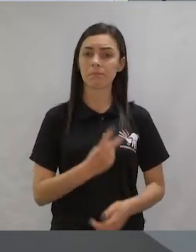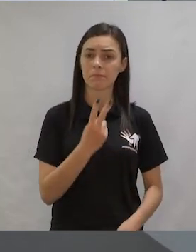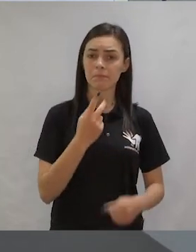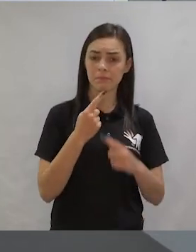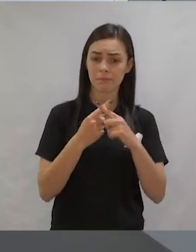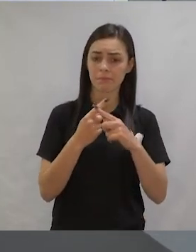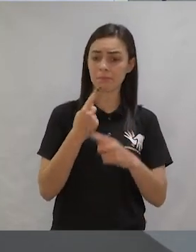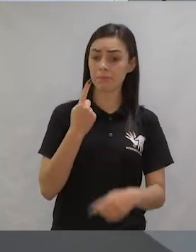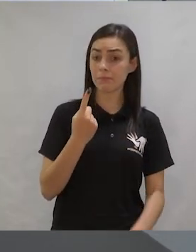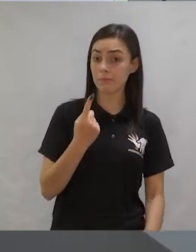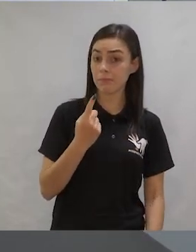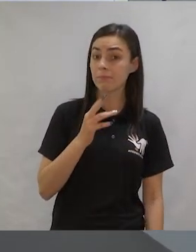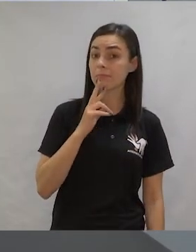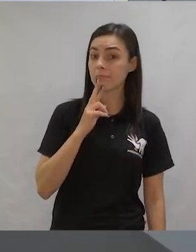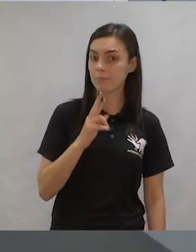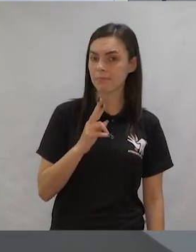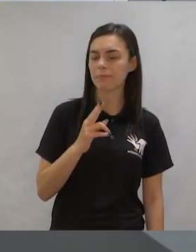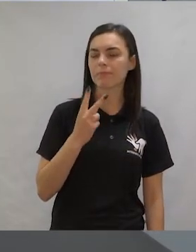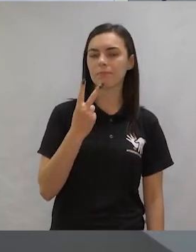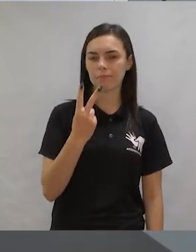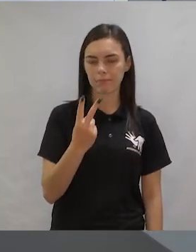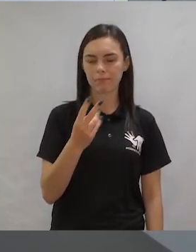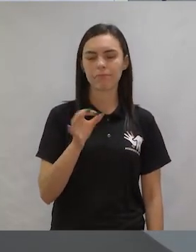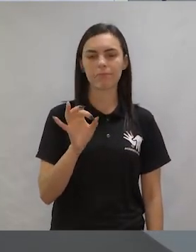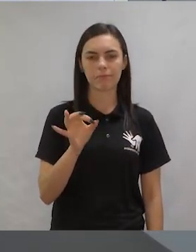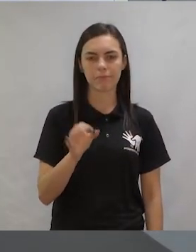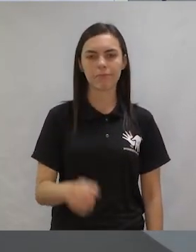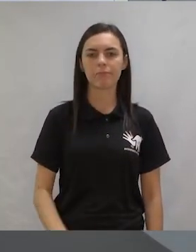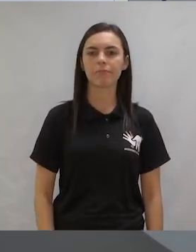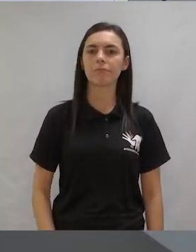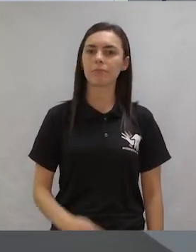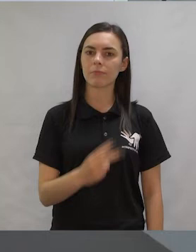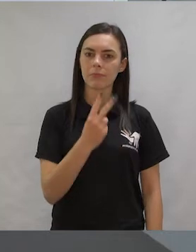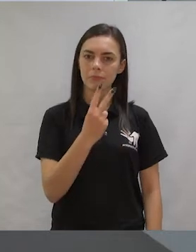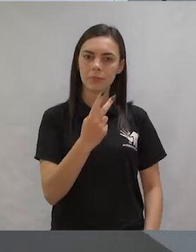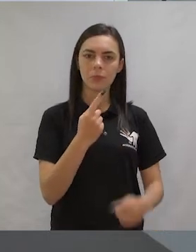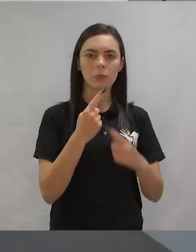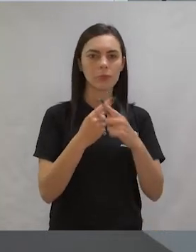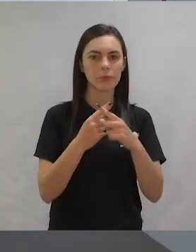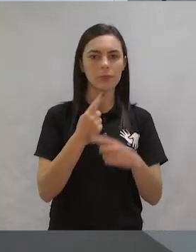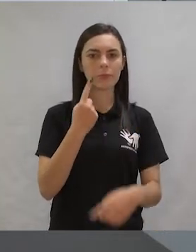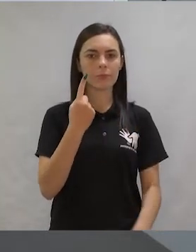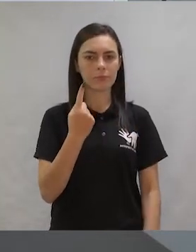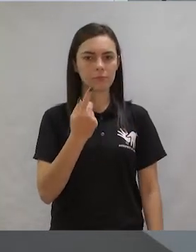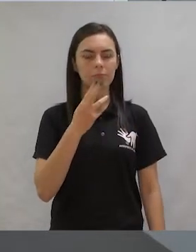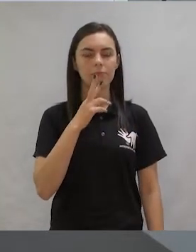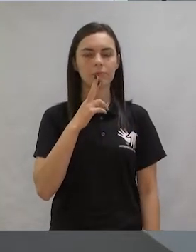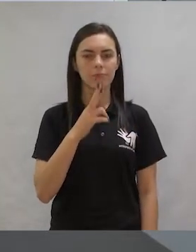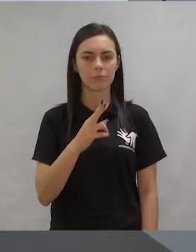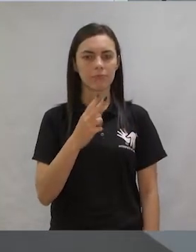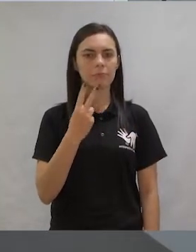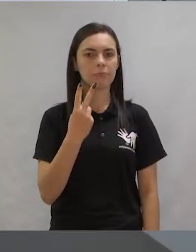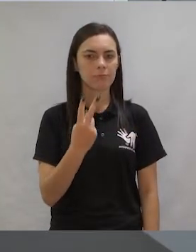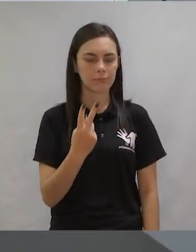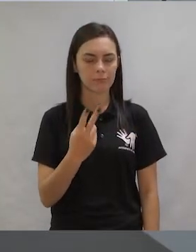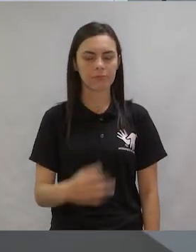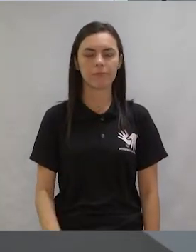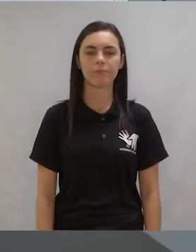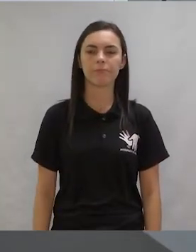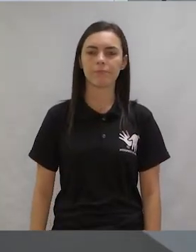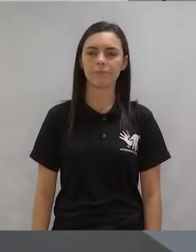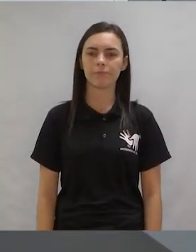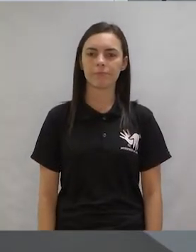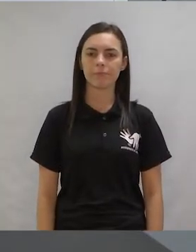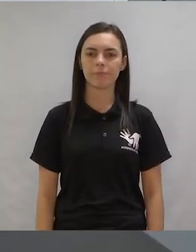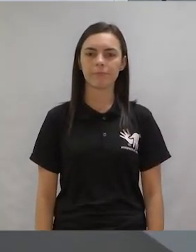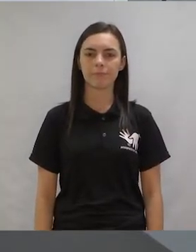2 vezes 1 é igual a 2, isso mesmo. 2 vezes o número 1. 2 vezes 1